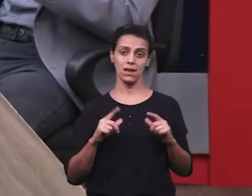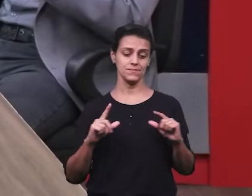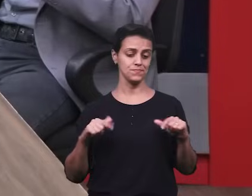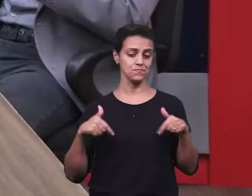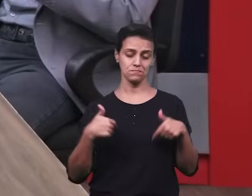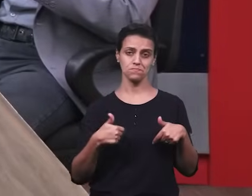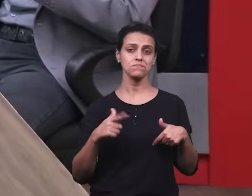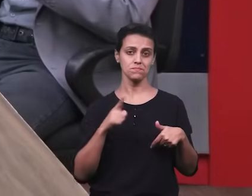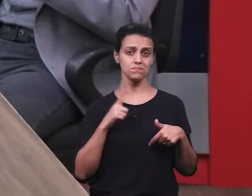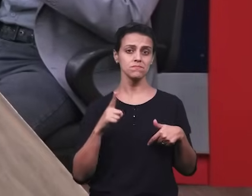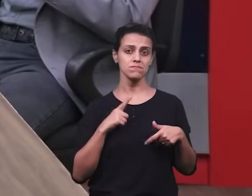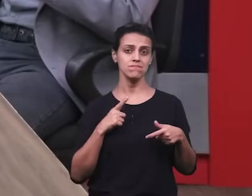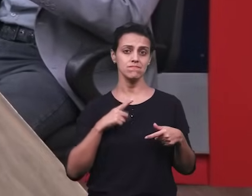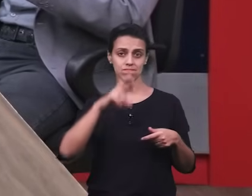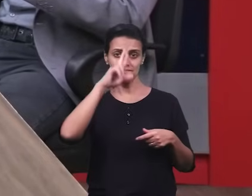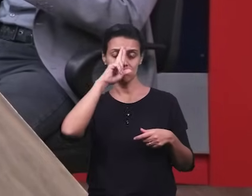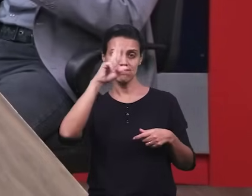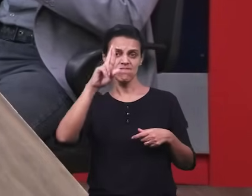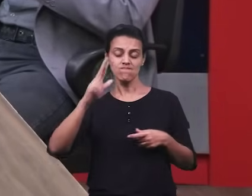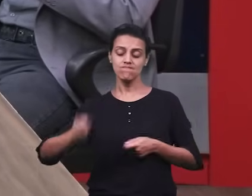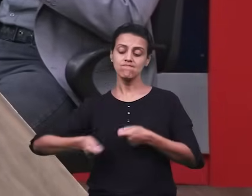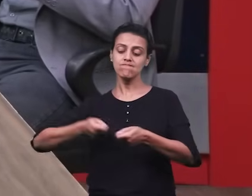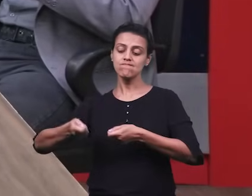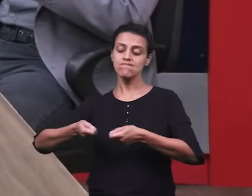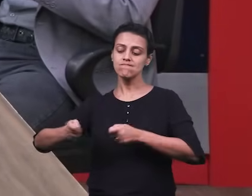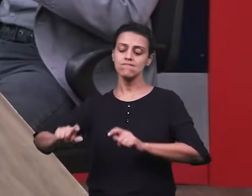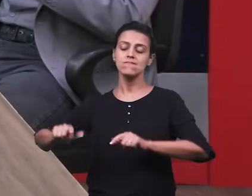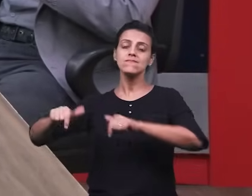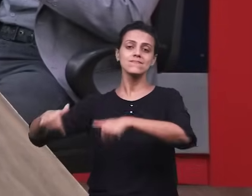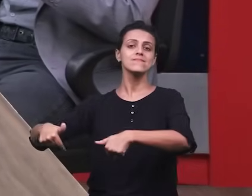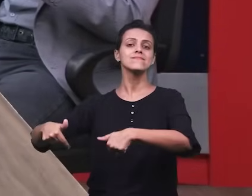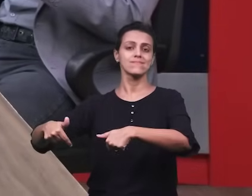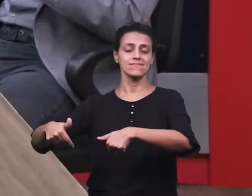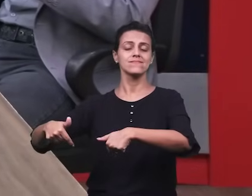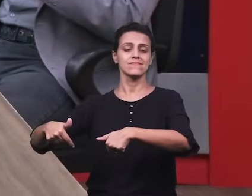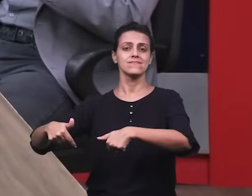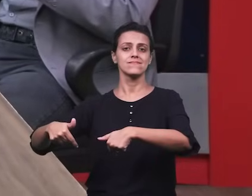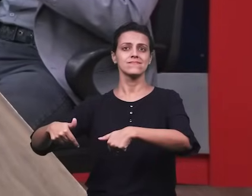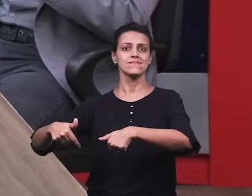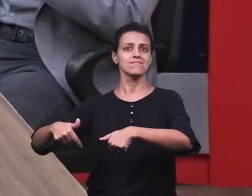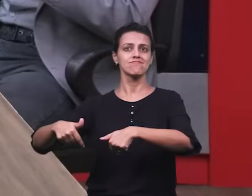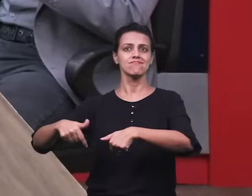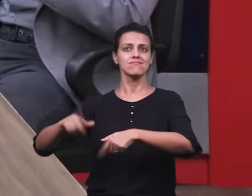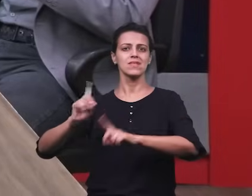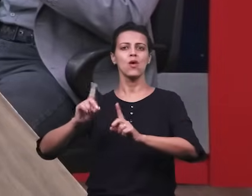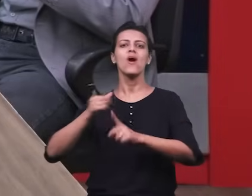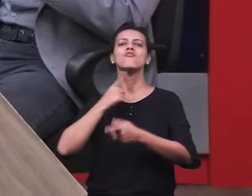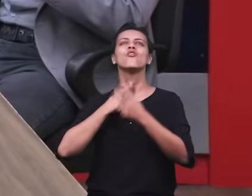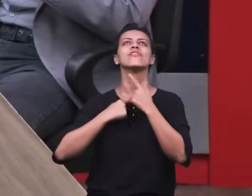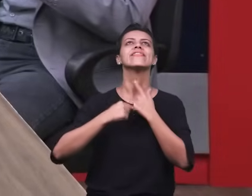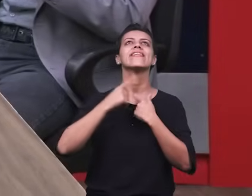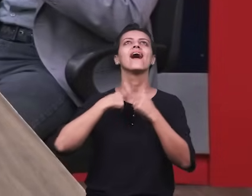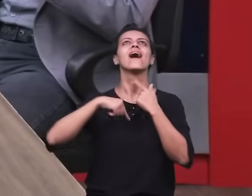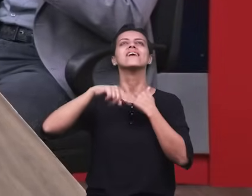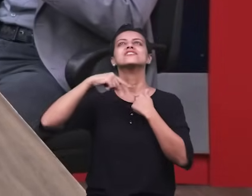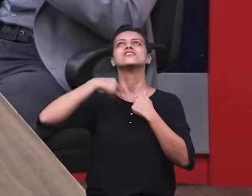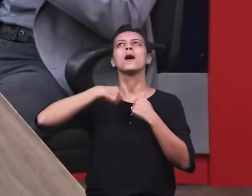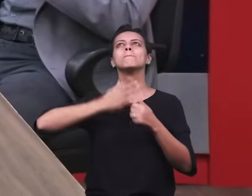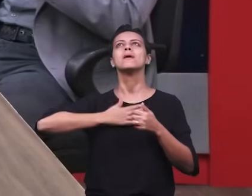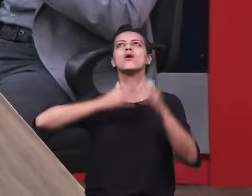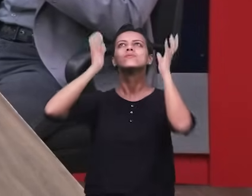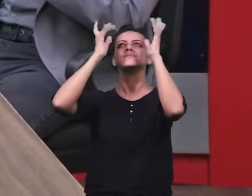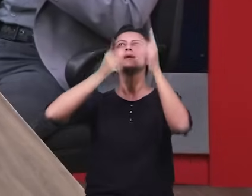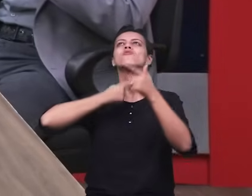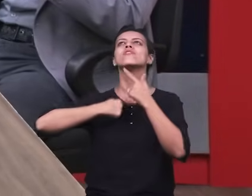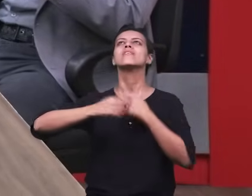que são determinadas pelo cérebro e independe do desejo, né, de qualquer, vamos usar essa expressão,